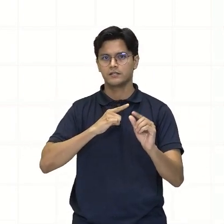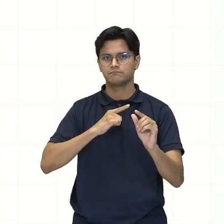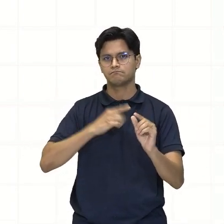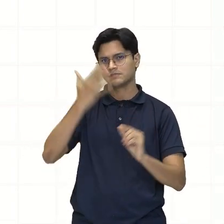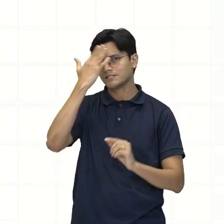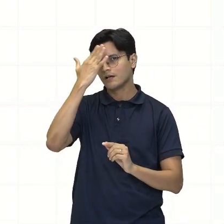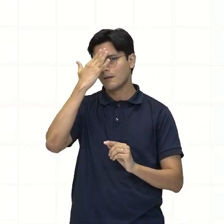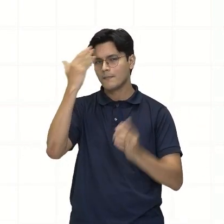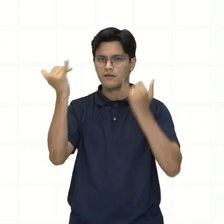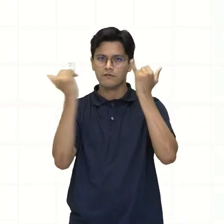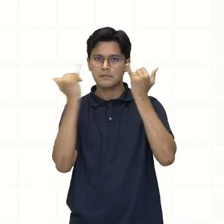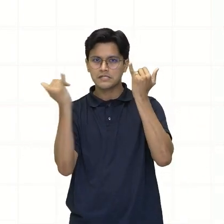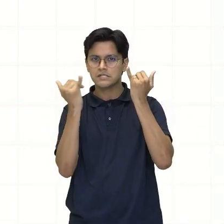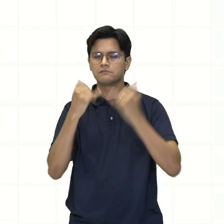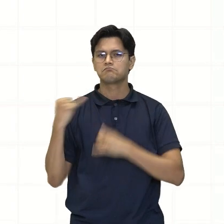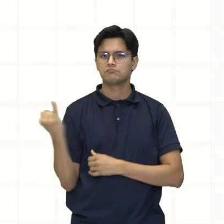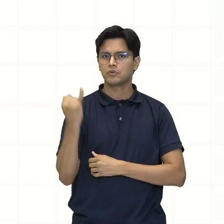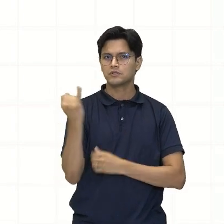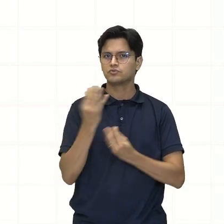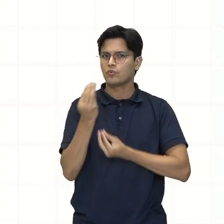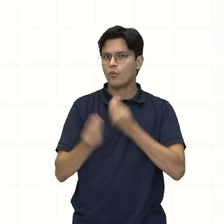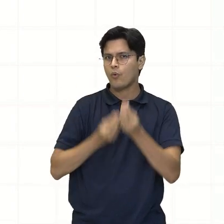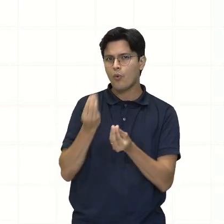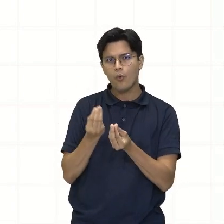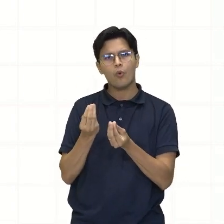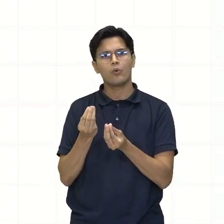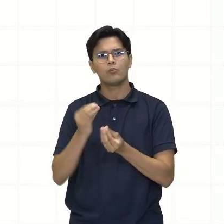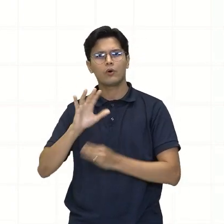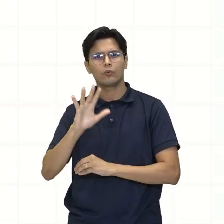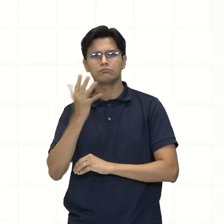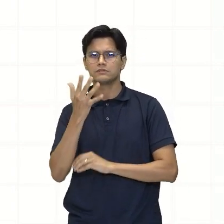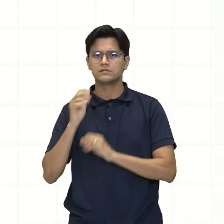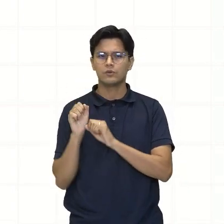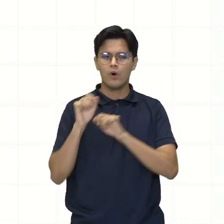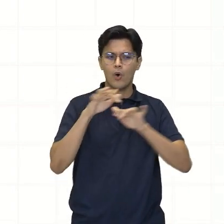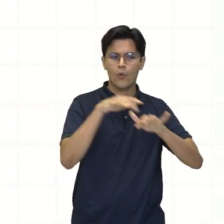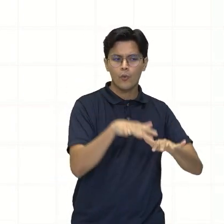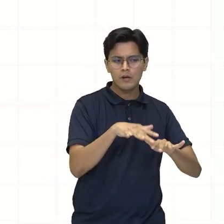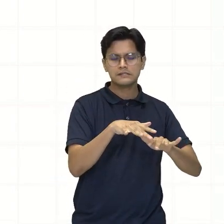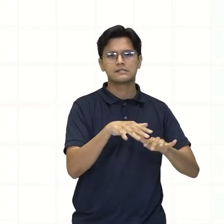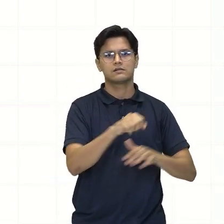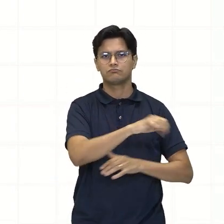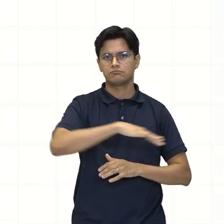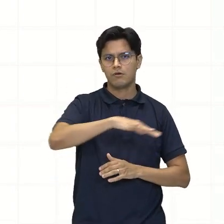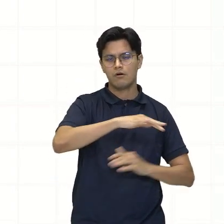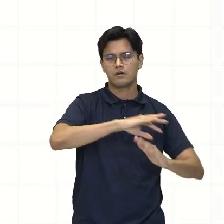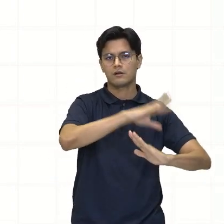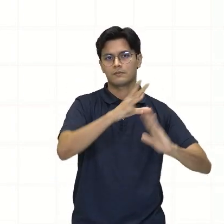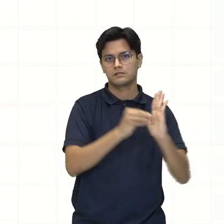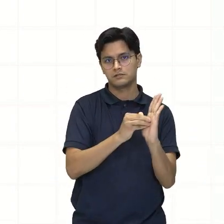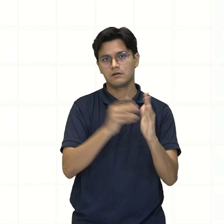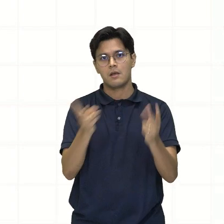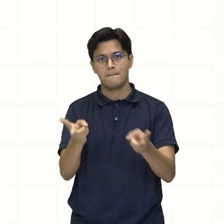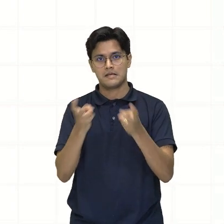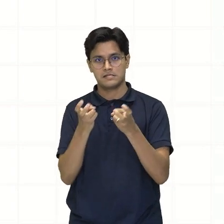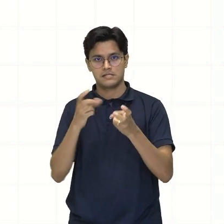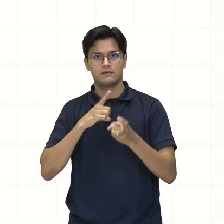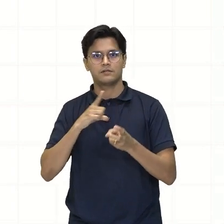de ocupação na região amazônica. E a gente percebe aqui nesse quadro uma